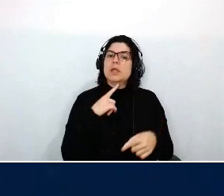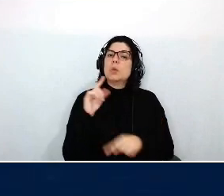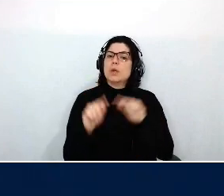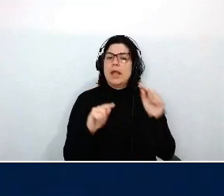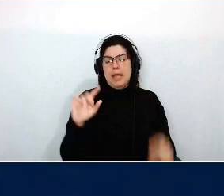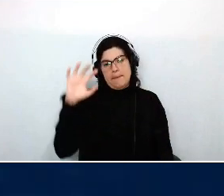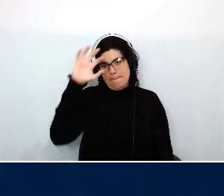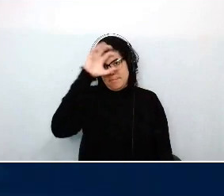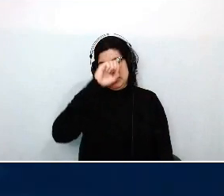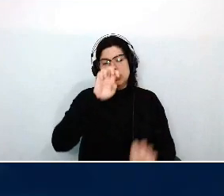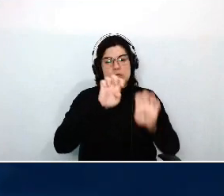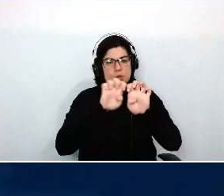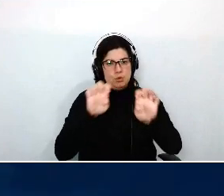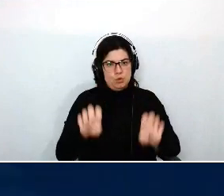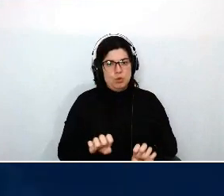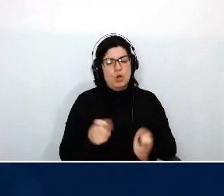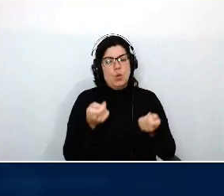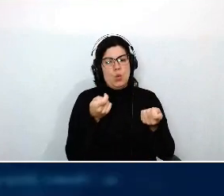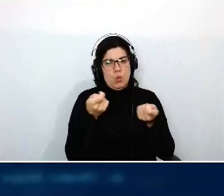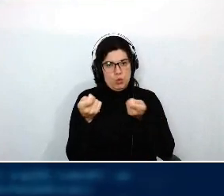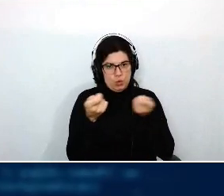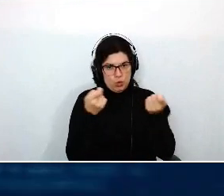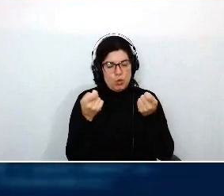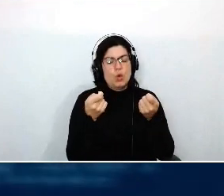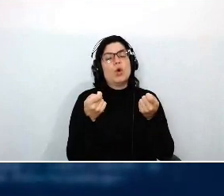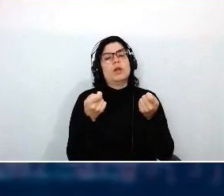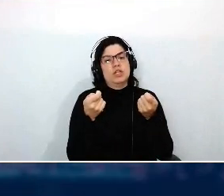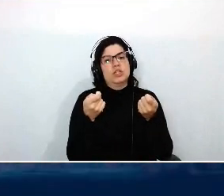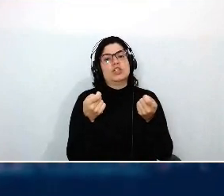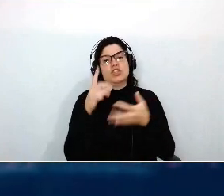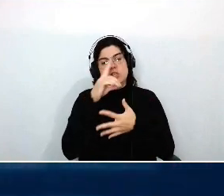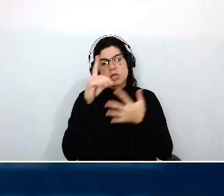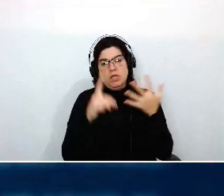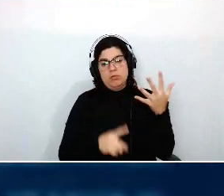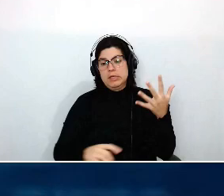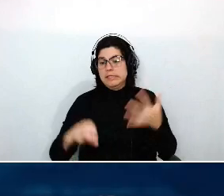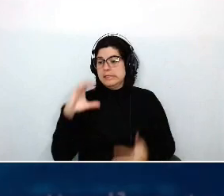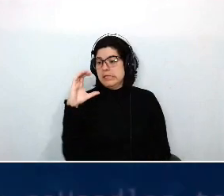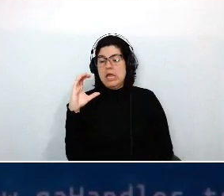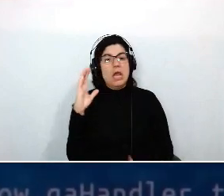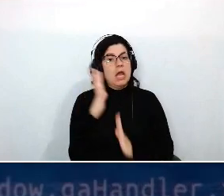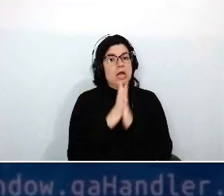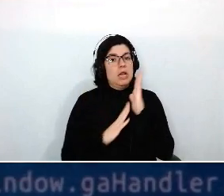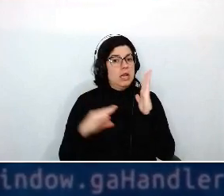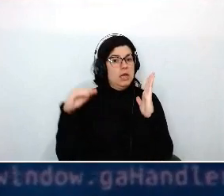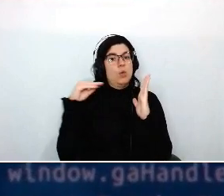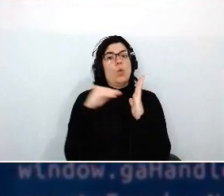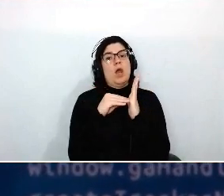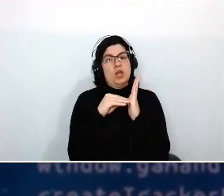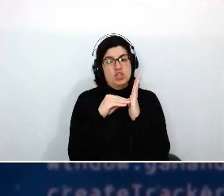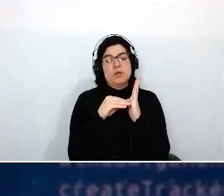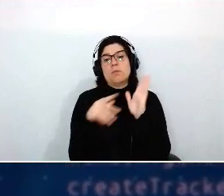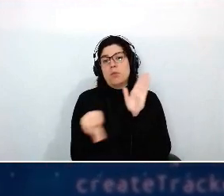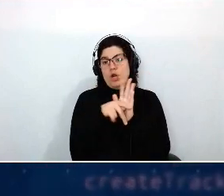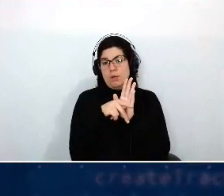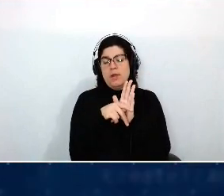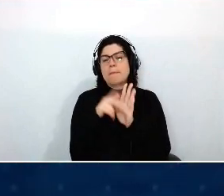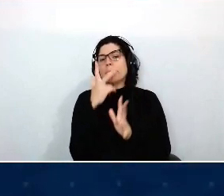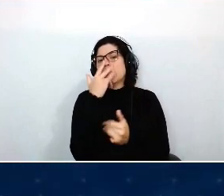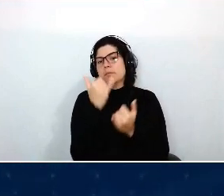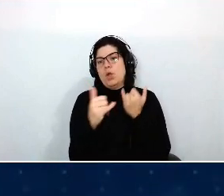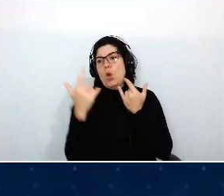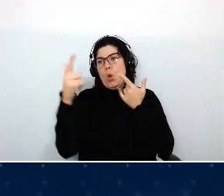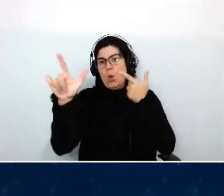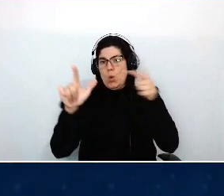estrutura de controle de dados, de fluxo de dados, em C, uma linguagem de alto nível mainstream. Ela é muito parecida para todas as outras